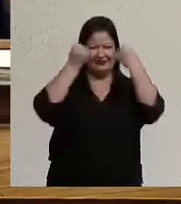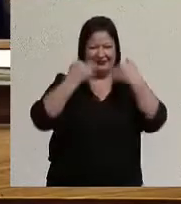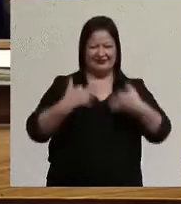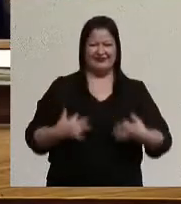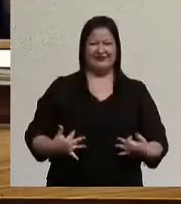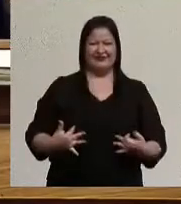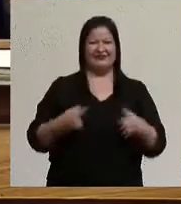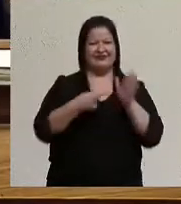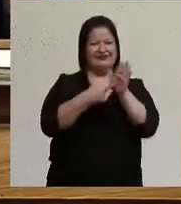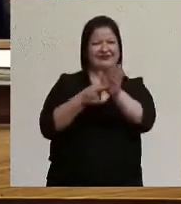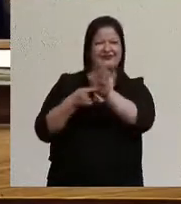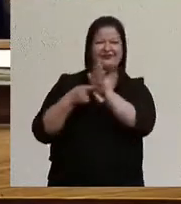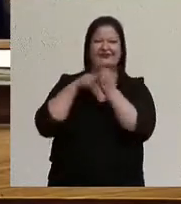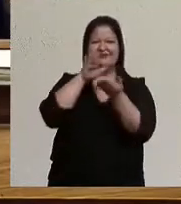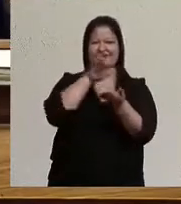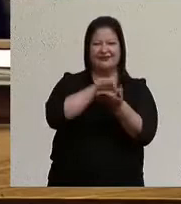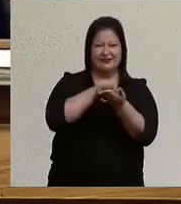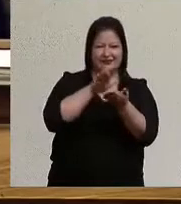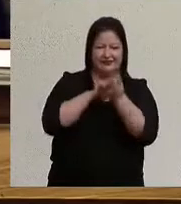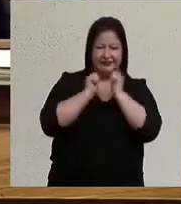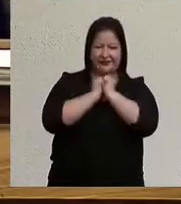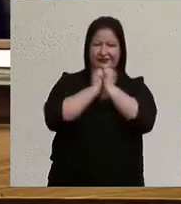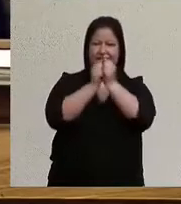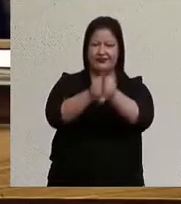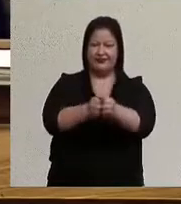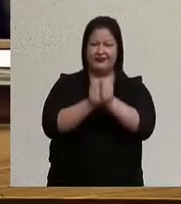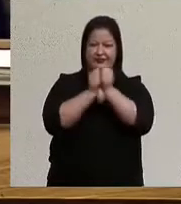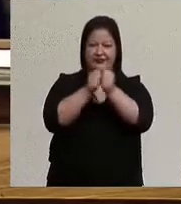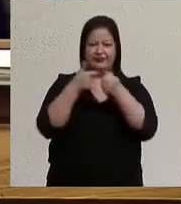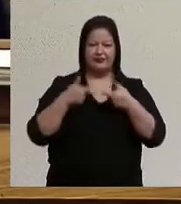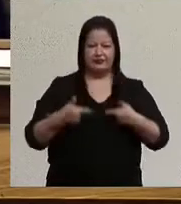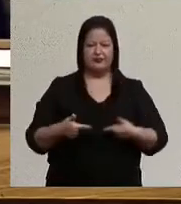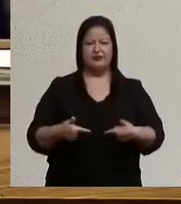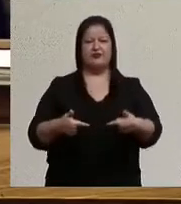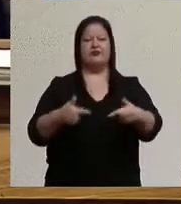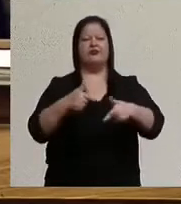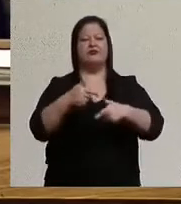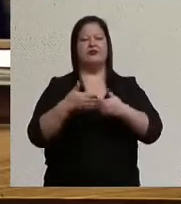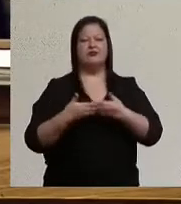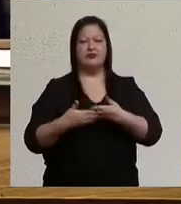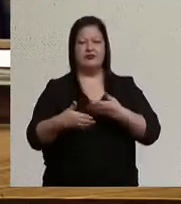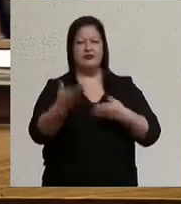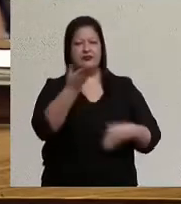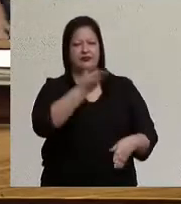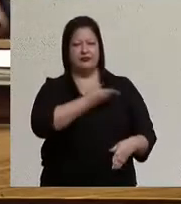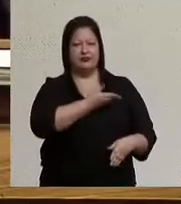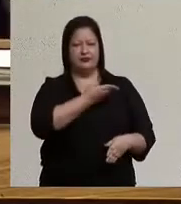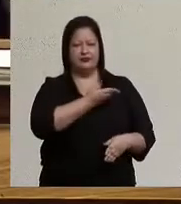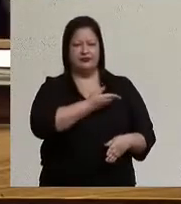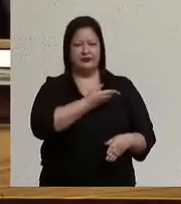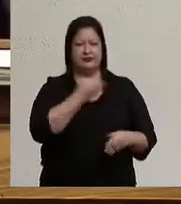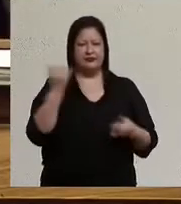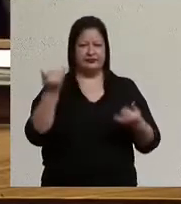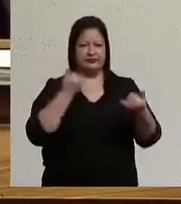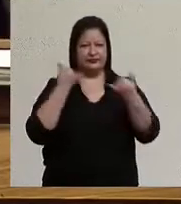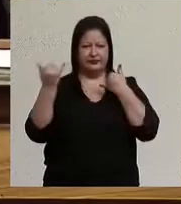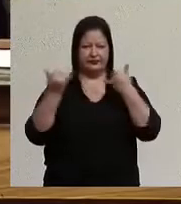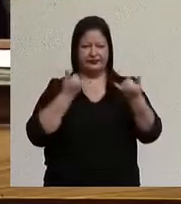então registrado Meus parabéns tamo junto vamos vamos aí continuar como diz o meu amigo